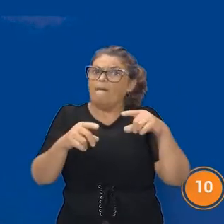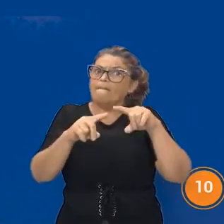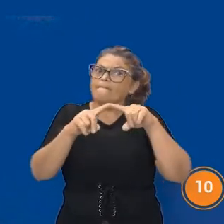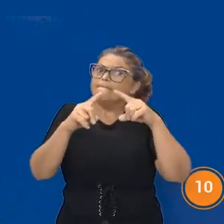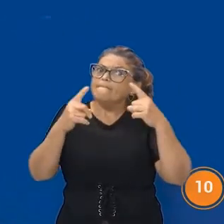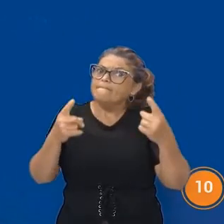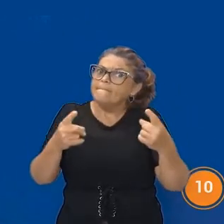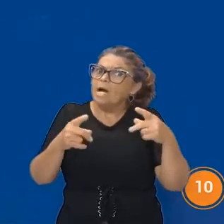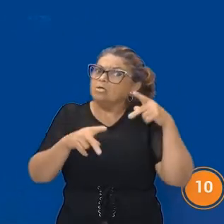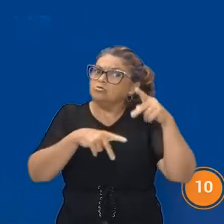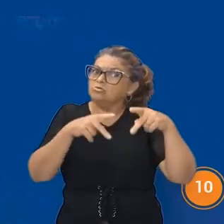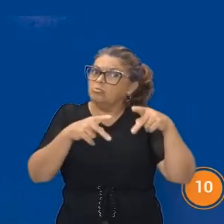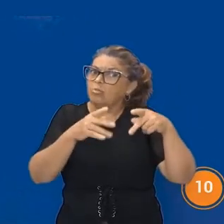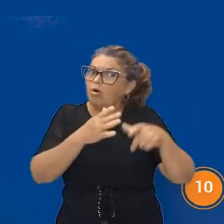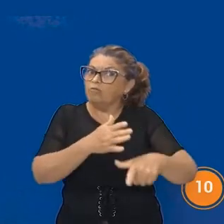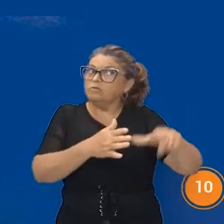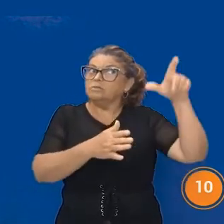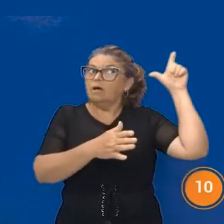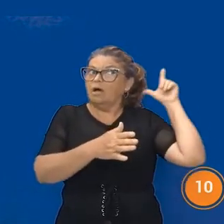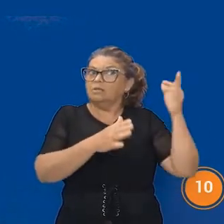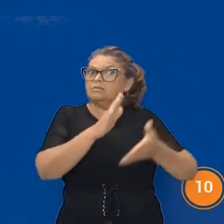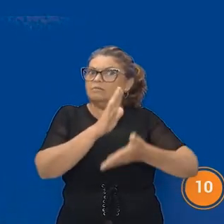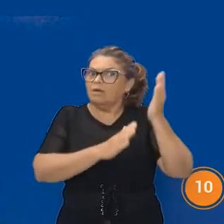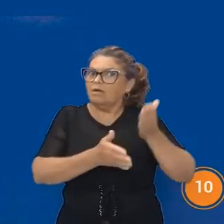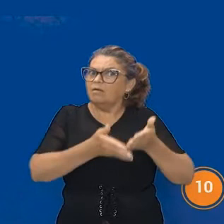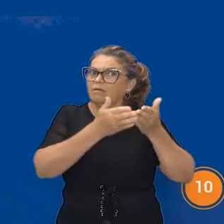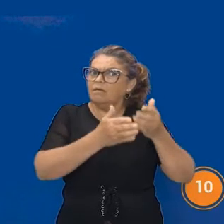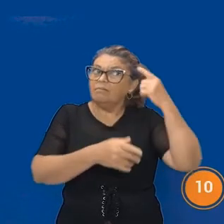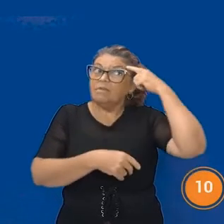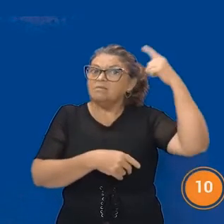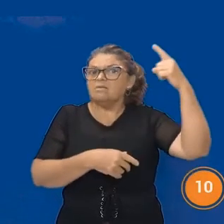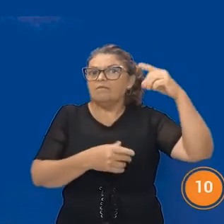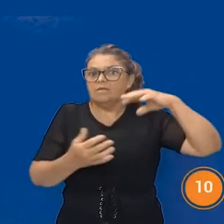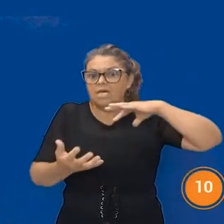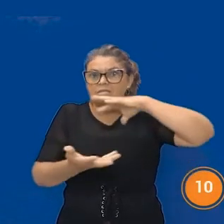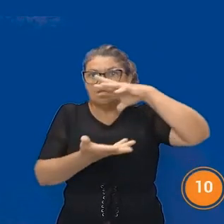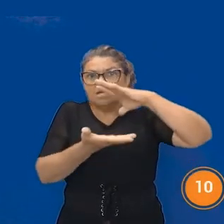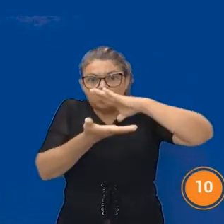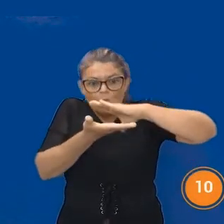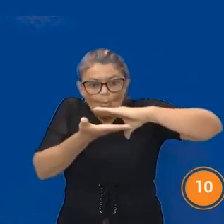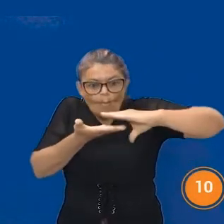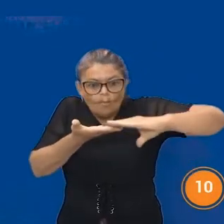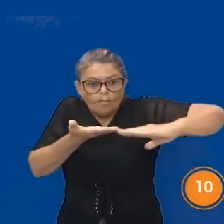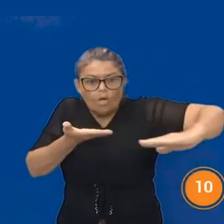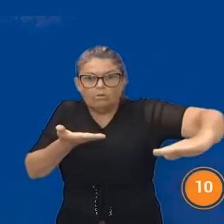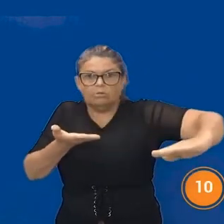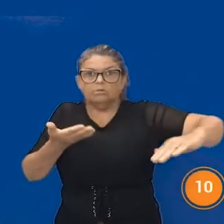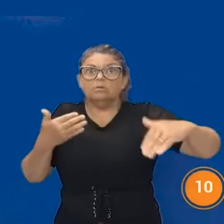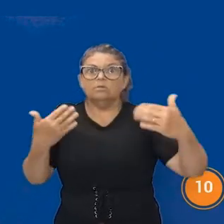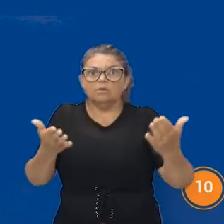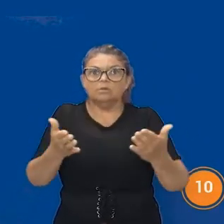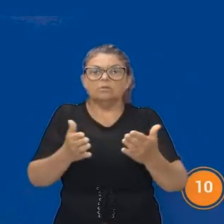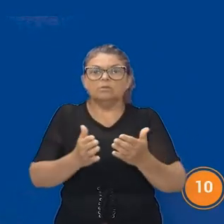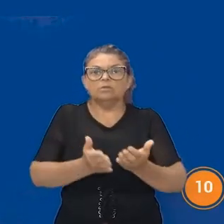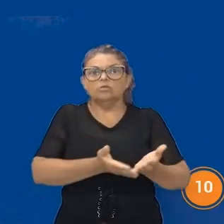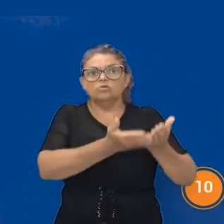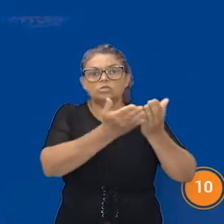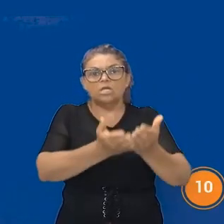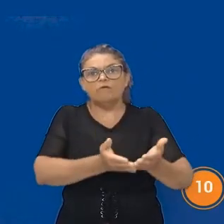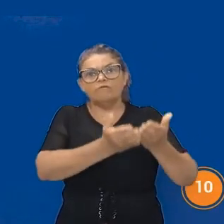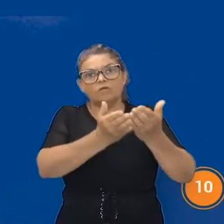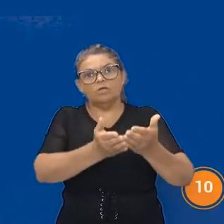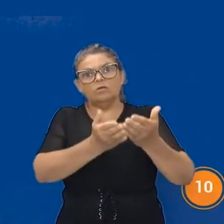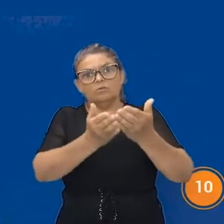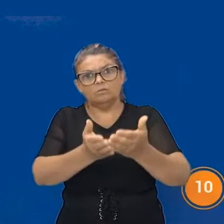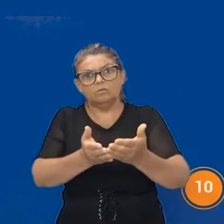ali no nada era certo, tudo bem? De que a altura da linha do Equador, os navios se incendiariam. Então, quer